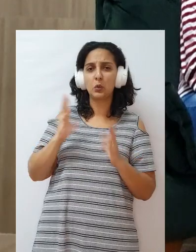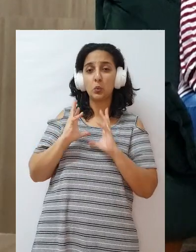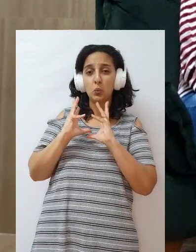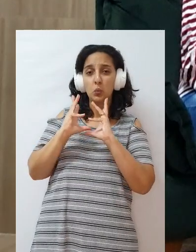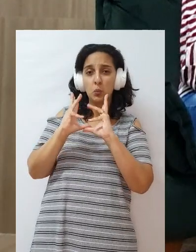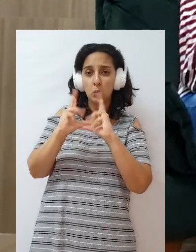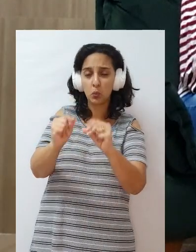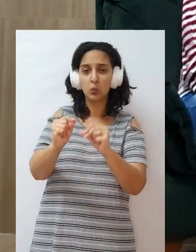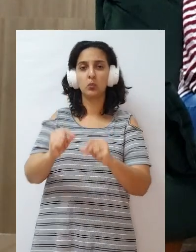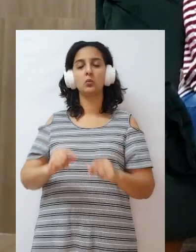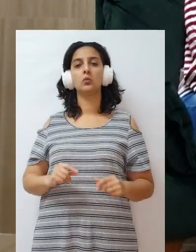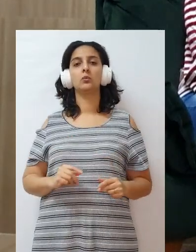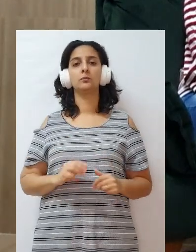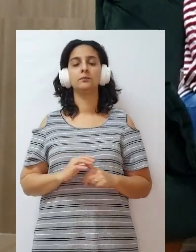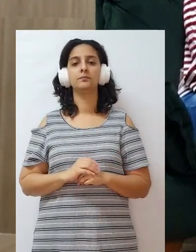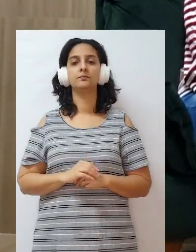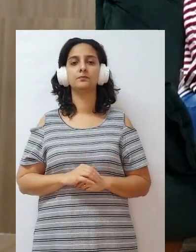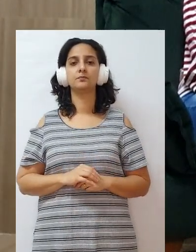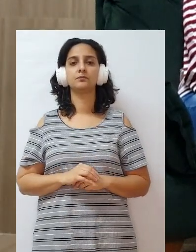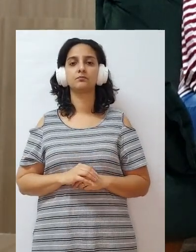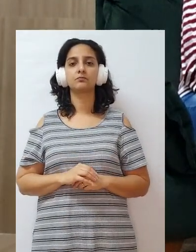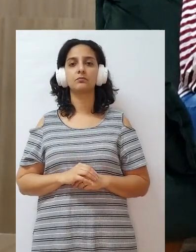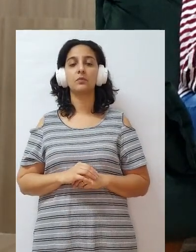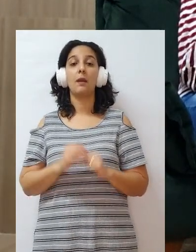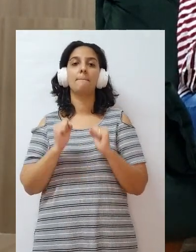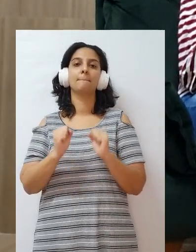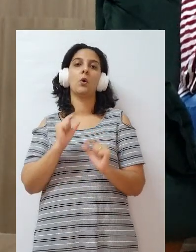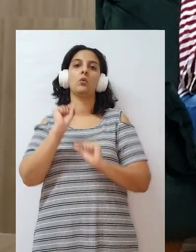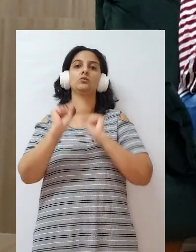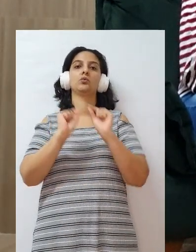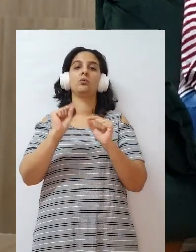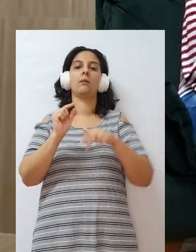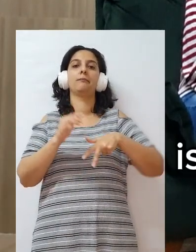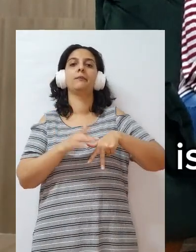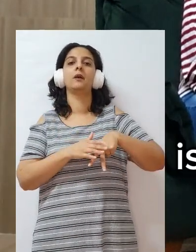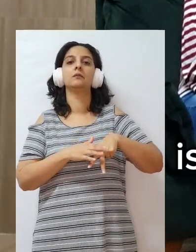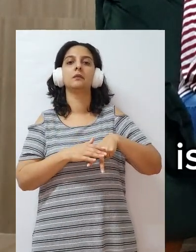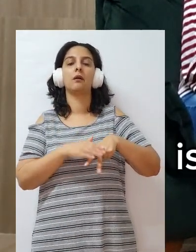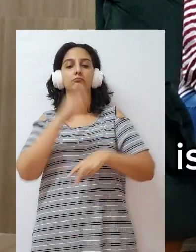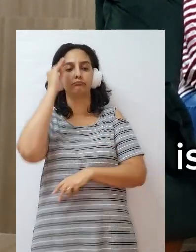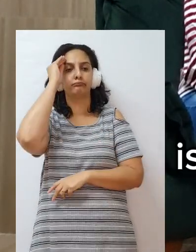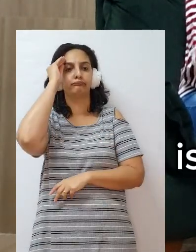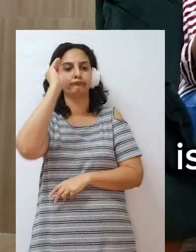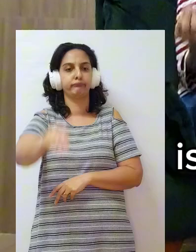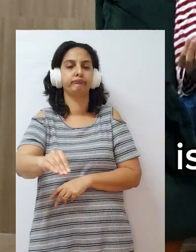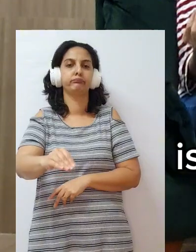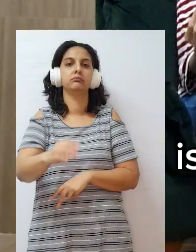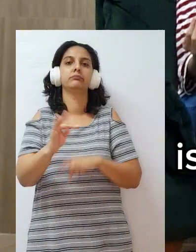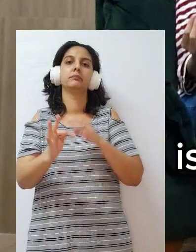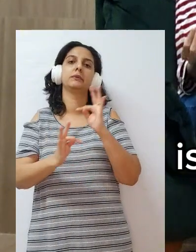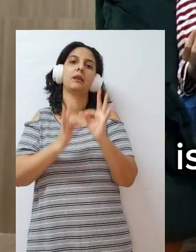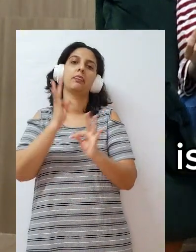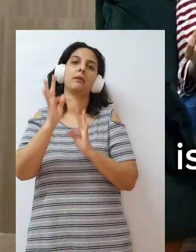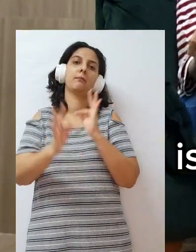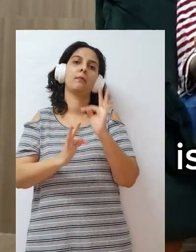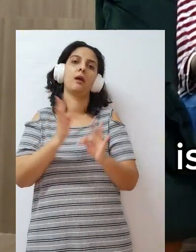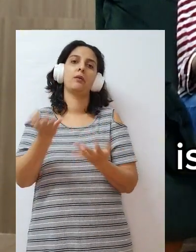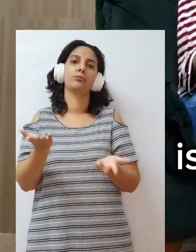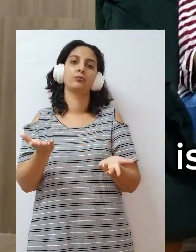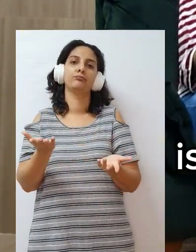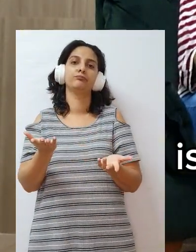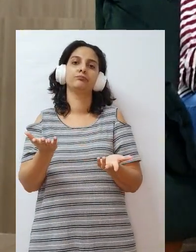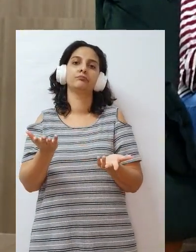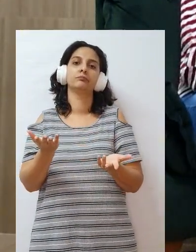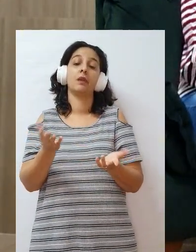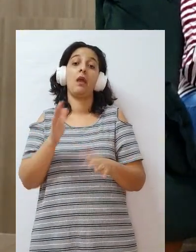sobre todo o caso que ele vai passar ali agora, isso pode levar o paciente surdo a abandonar o tratamento